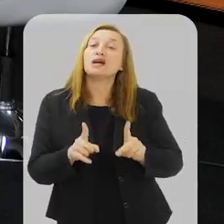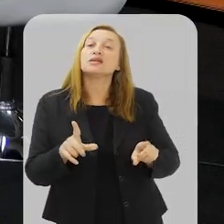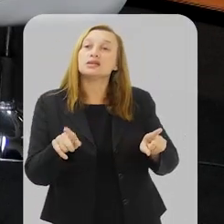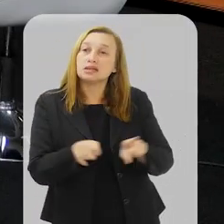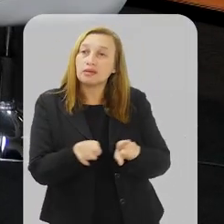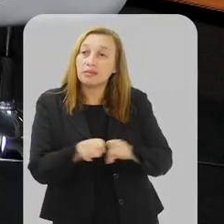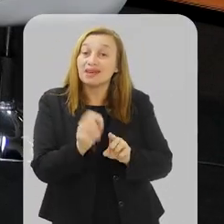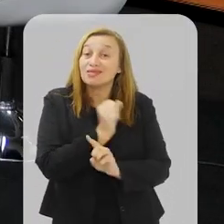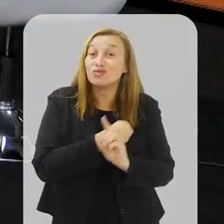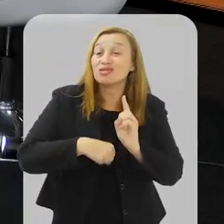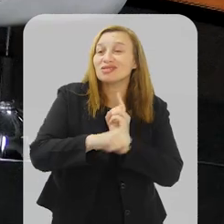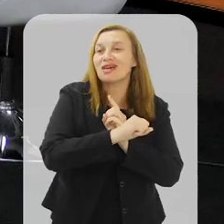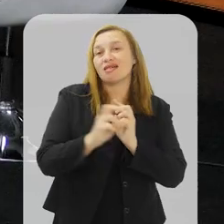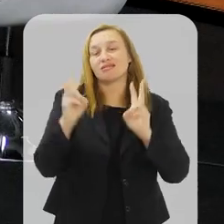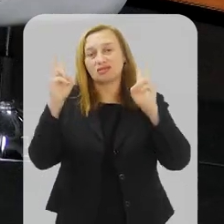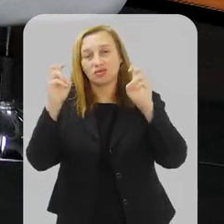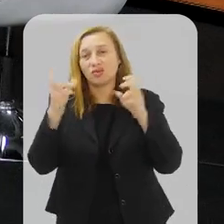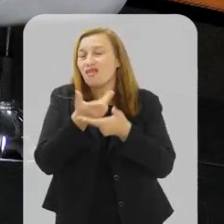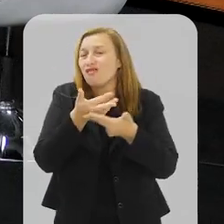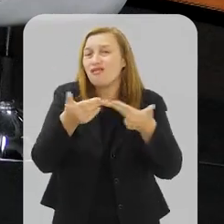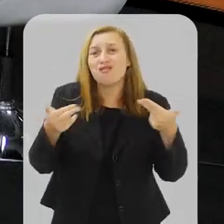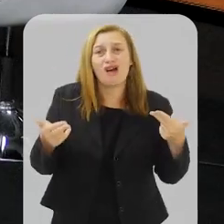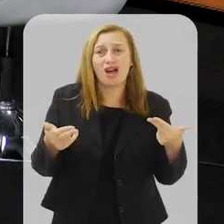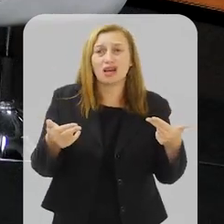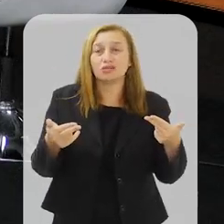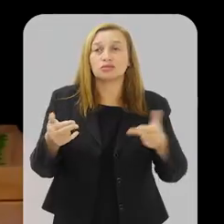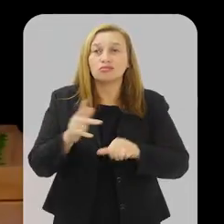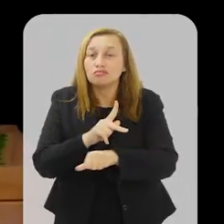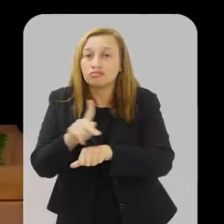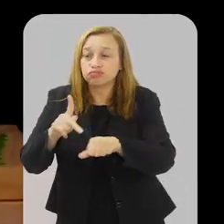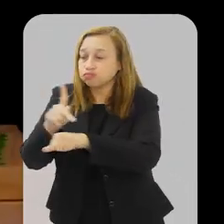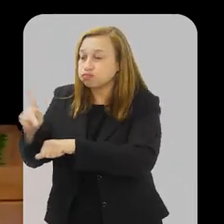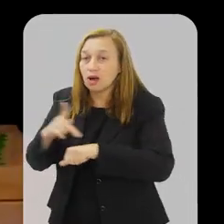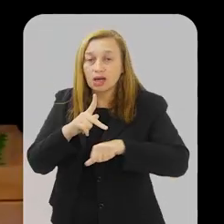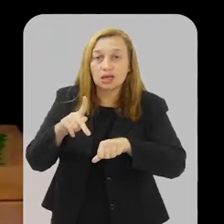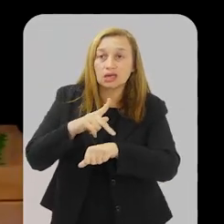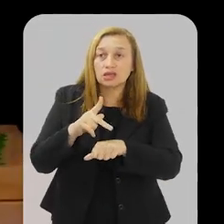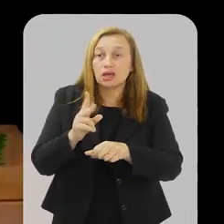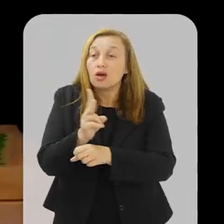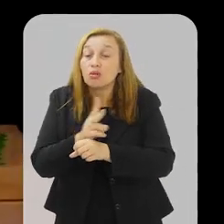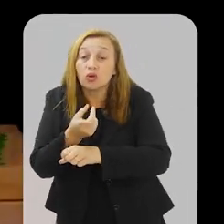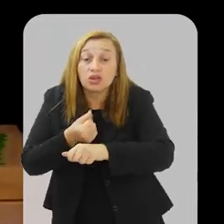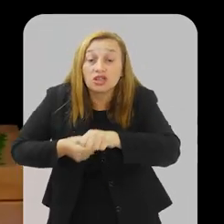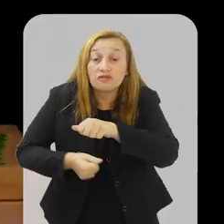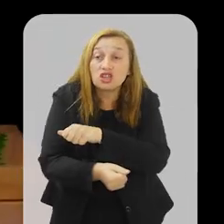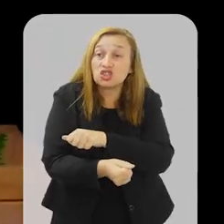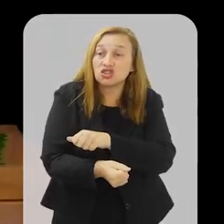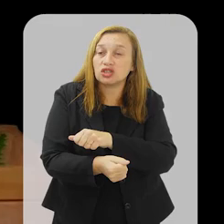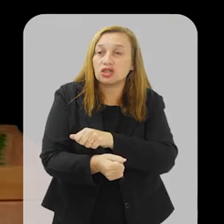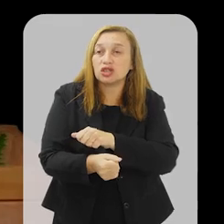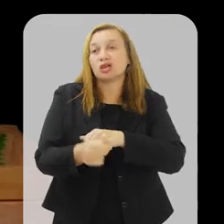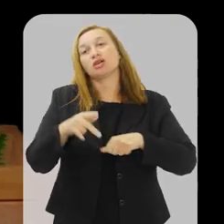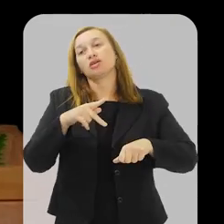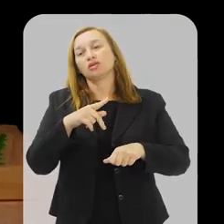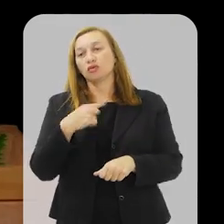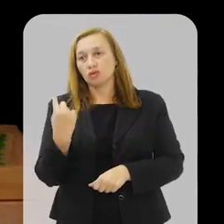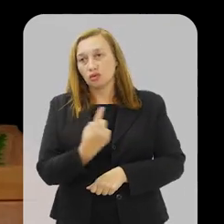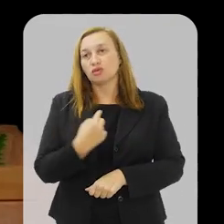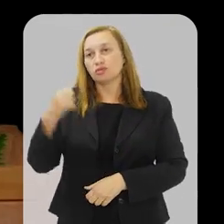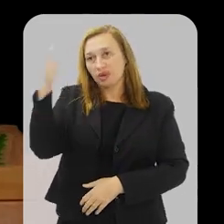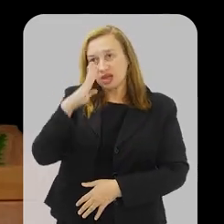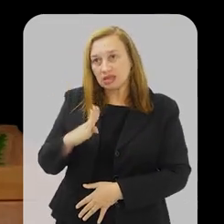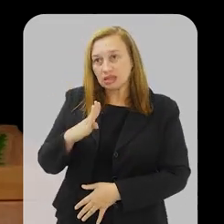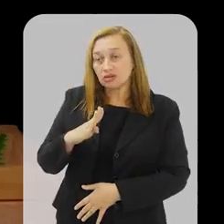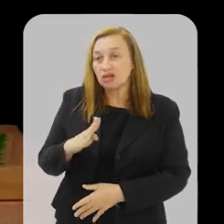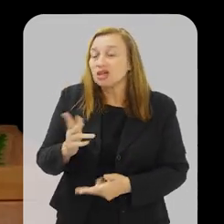Econômica mas também tem as questões sociais nós temos vários eh países eh procurando investir socialmente no